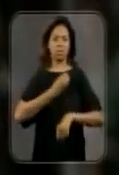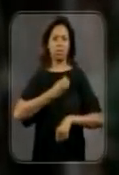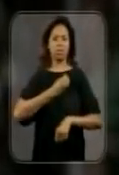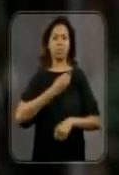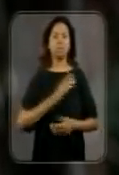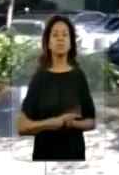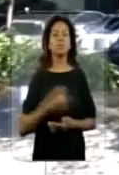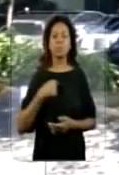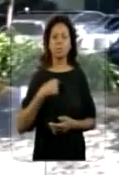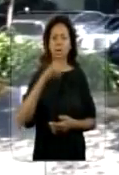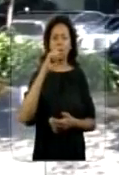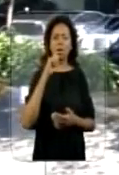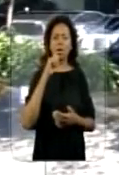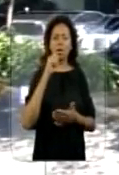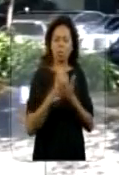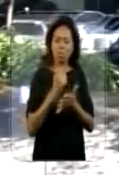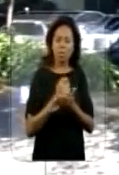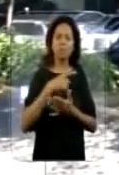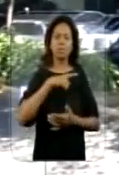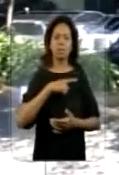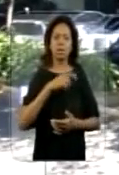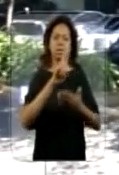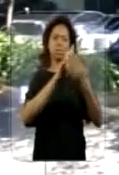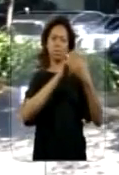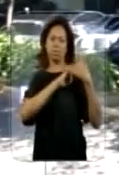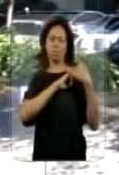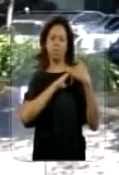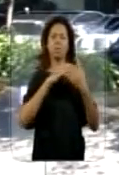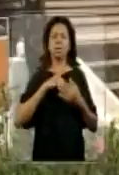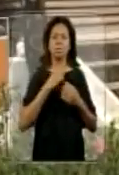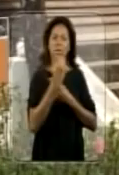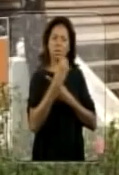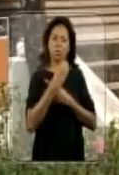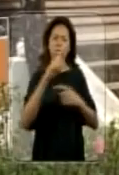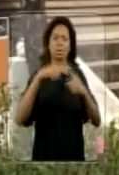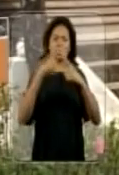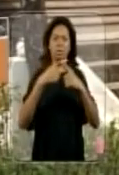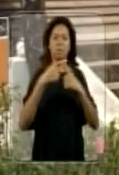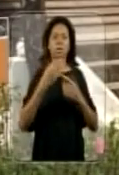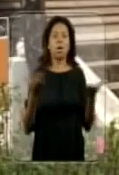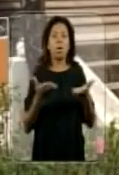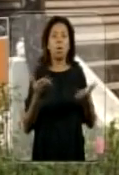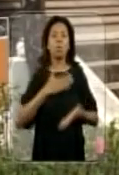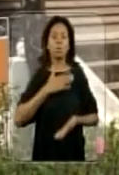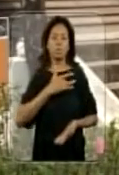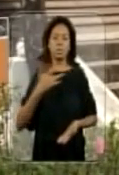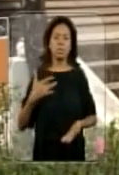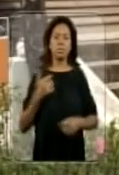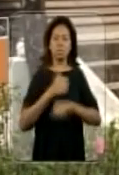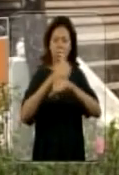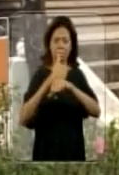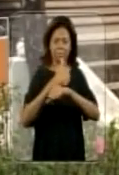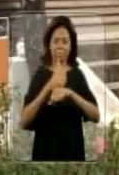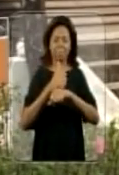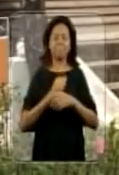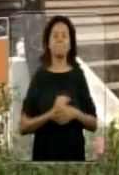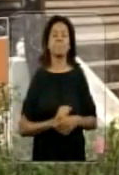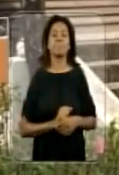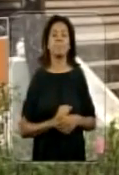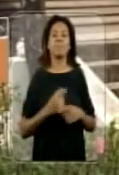própria história. Ser obrigado a ter mais responsabilidade, a se cuidar mais. Hoje, a minha condição de saúde é muito